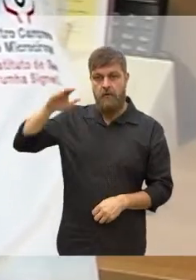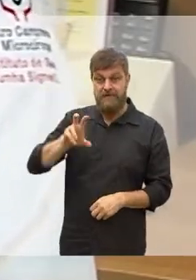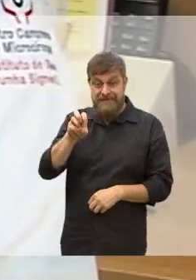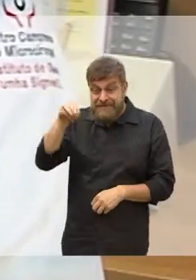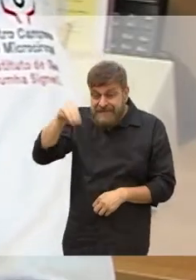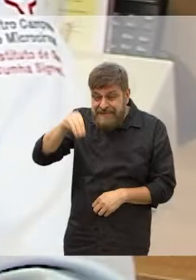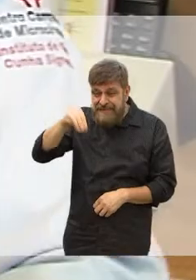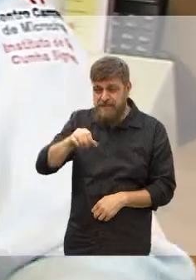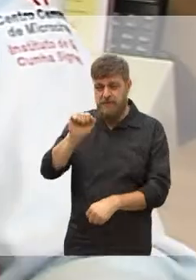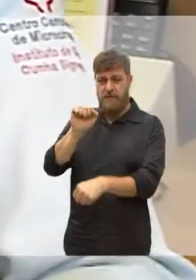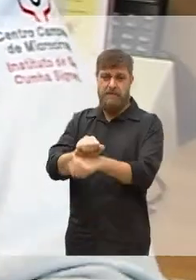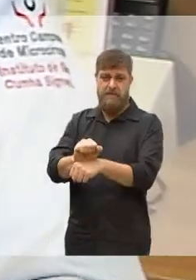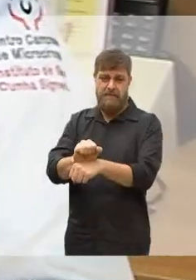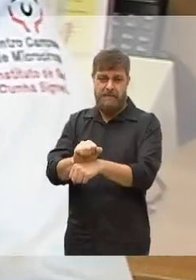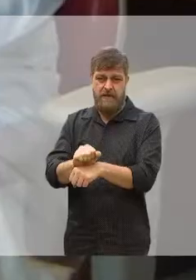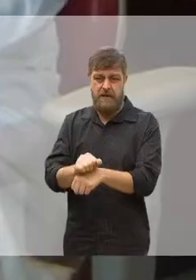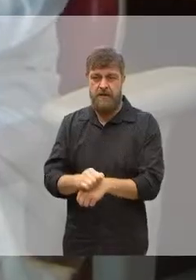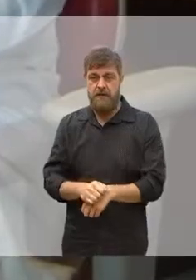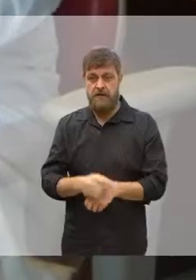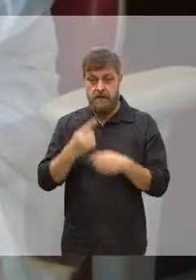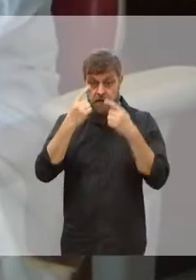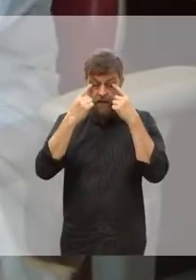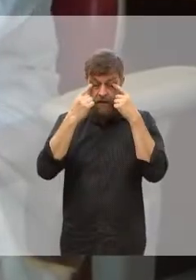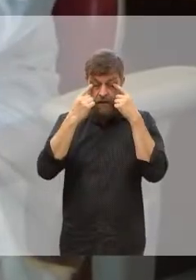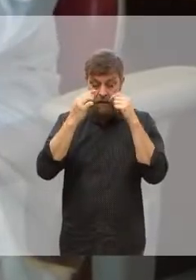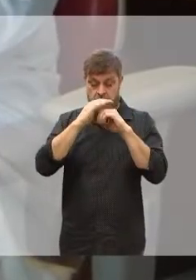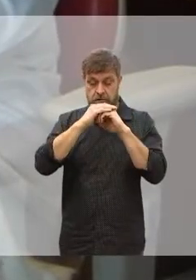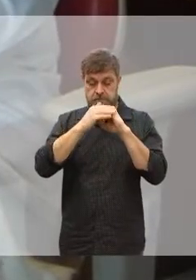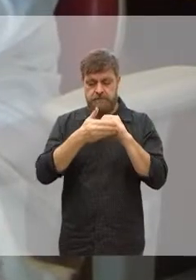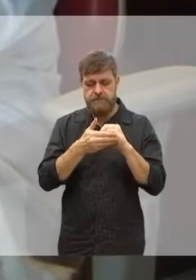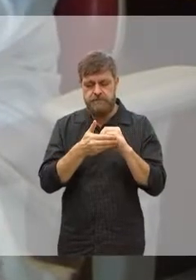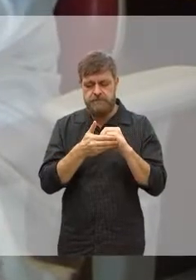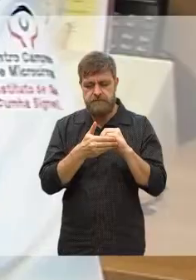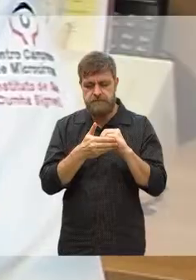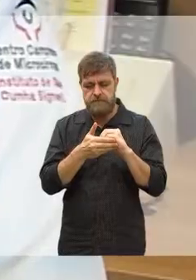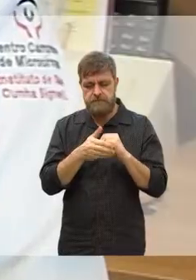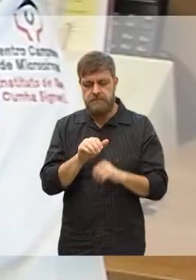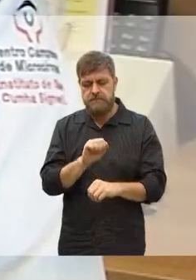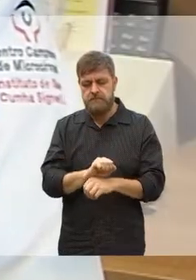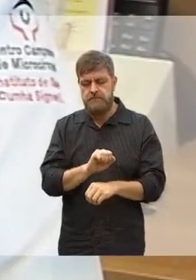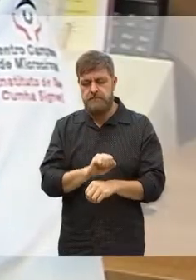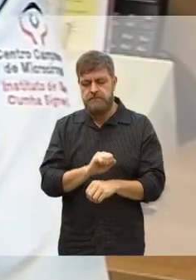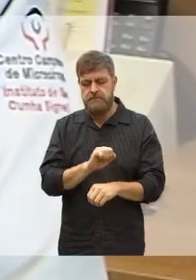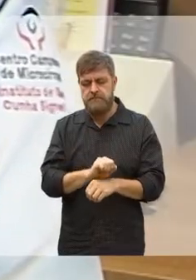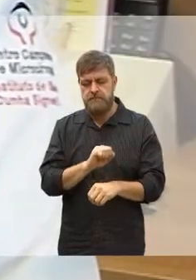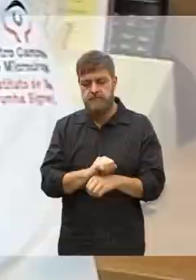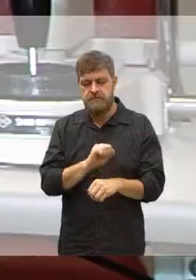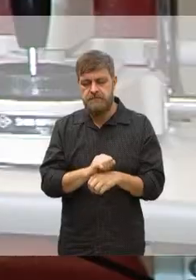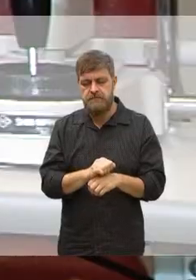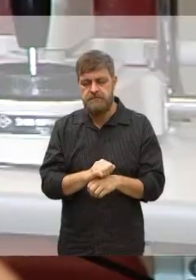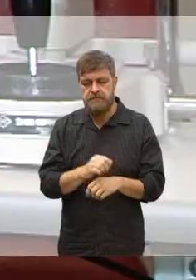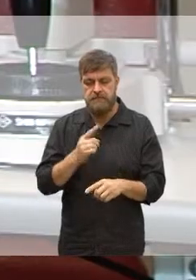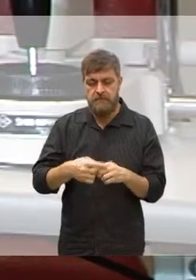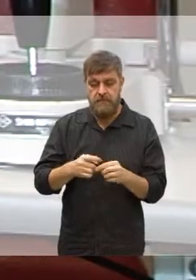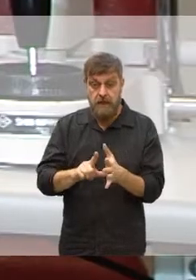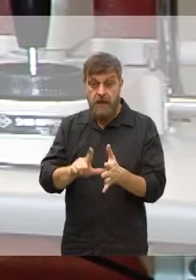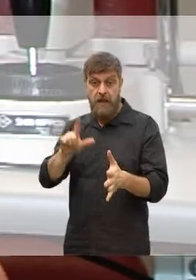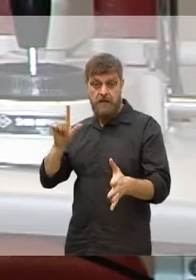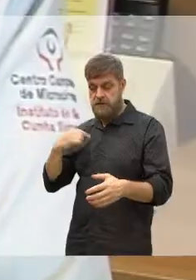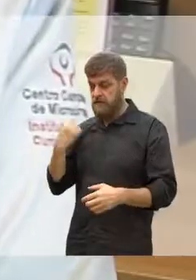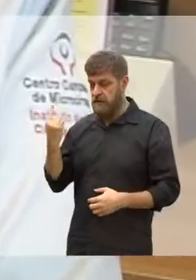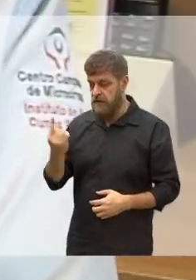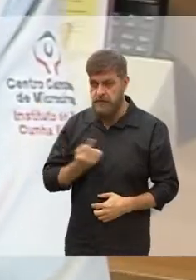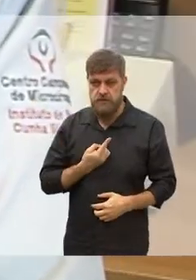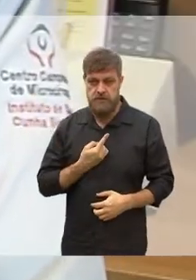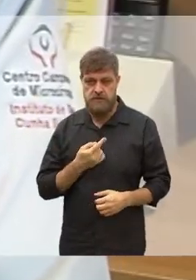não precisa se afastar da área de trabalho, basta fechar os olhos um pouco, olhar para o horizonte, porque antigamente a gente